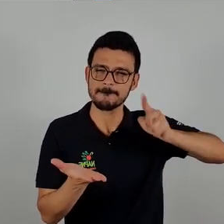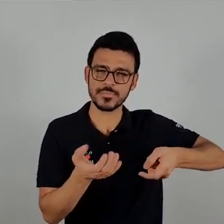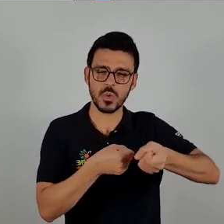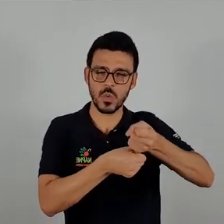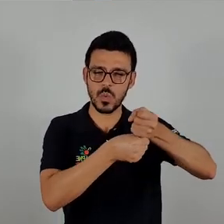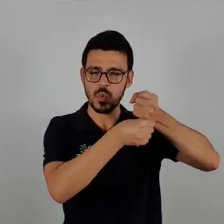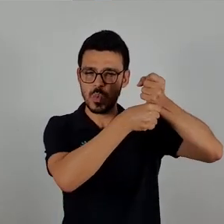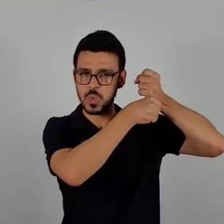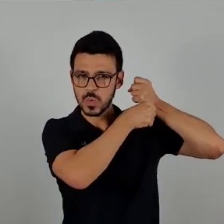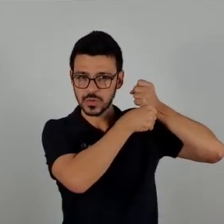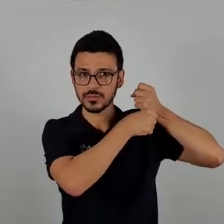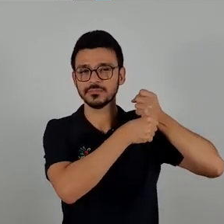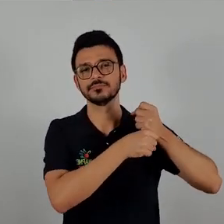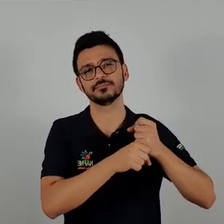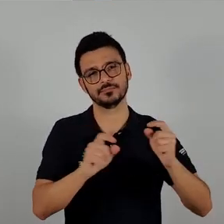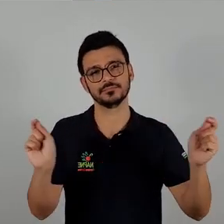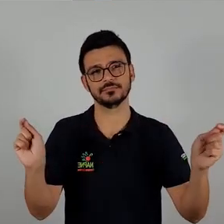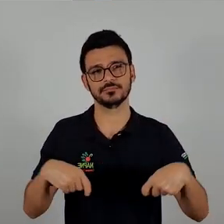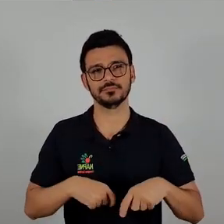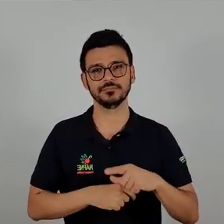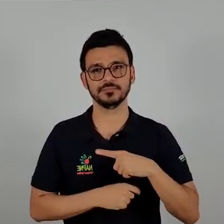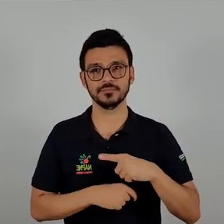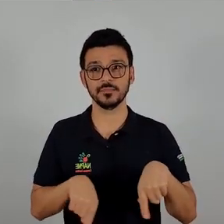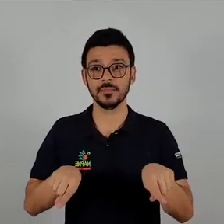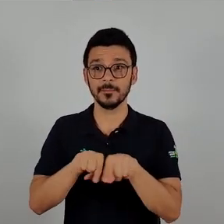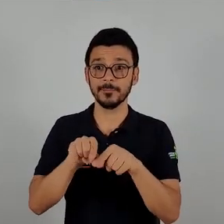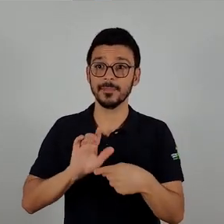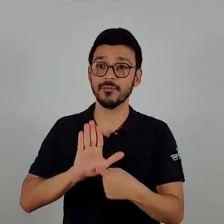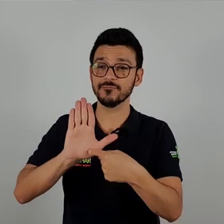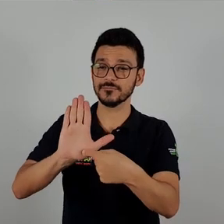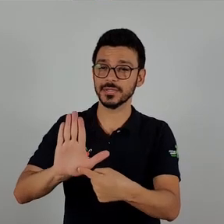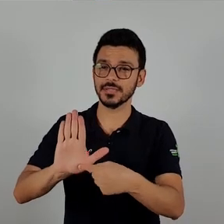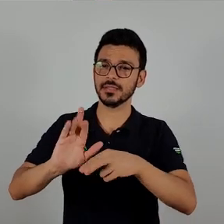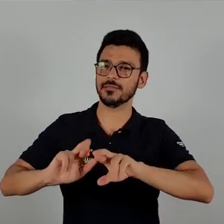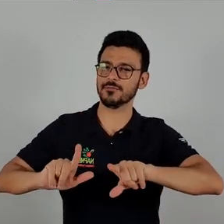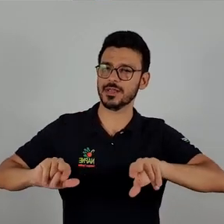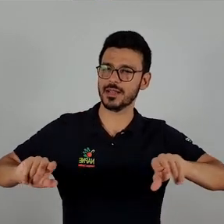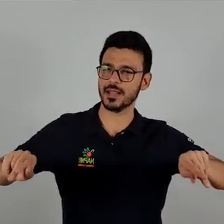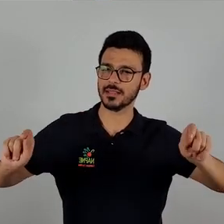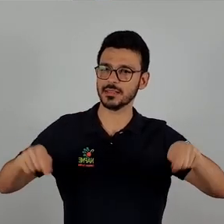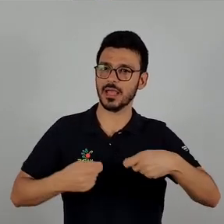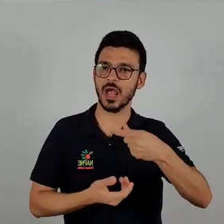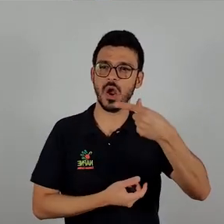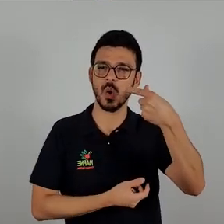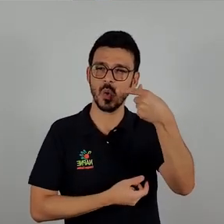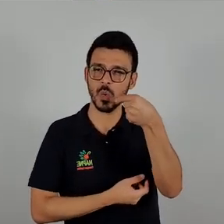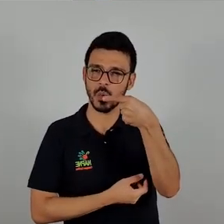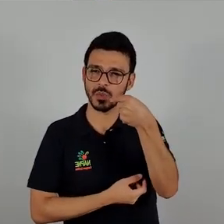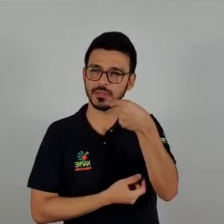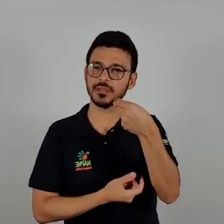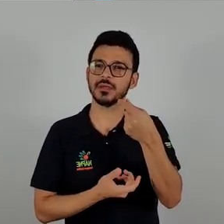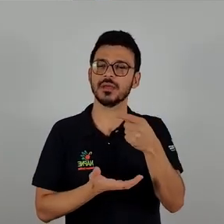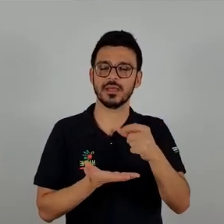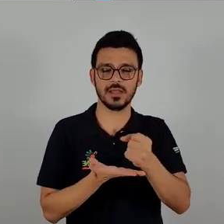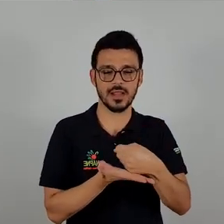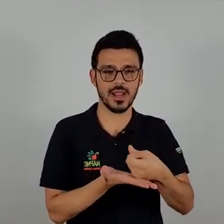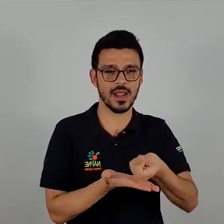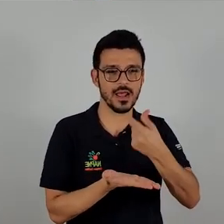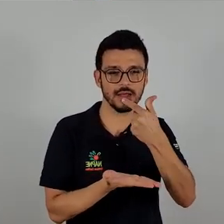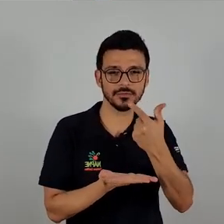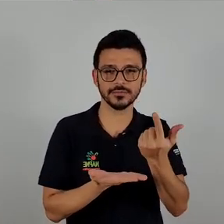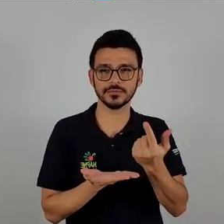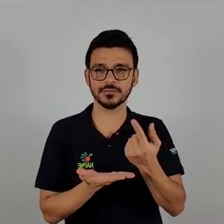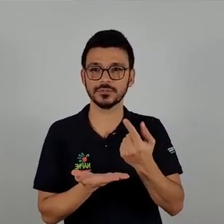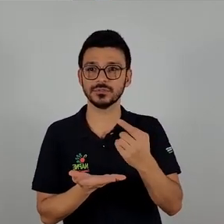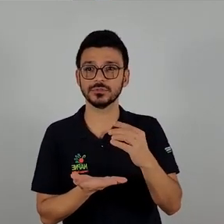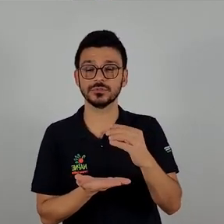E, graças a Deus, o custo baixo a moderado. Não só da fórmula como em si, como o tempo de tratamento. Como disse a Priscila,